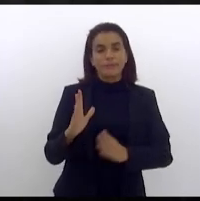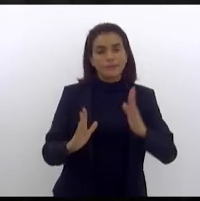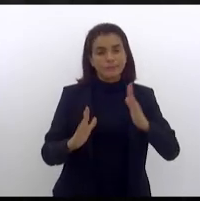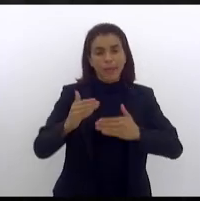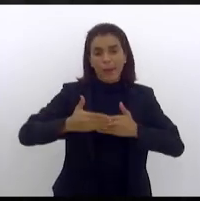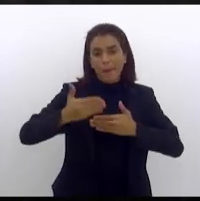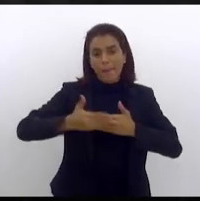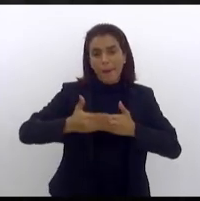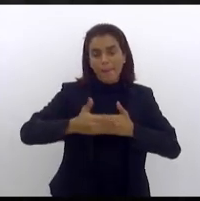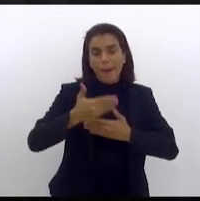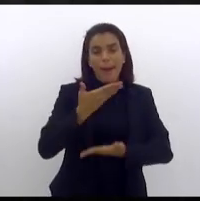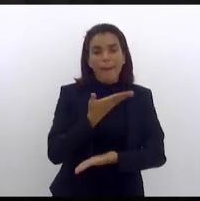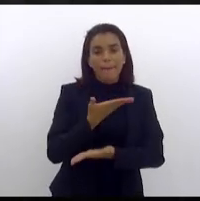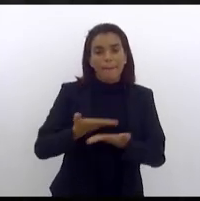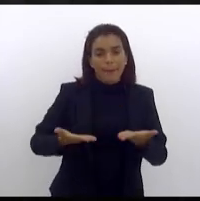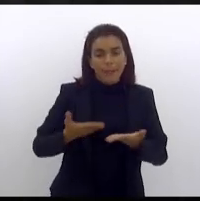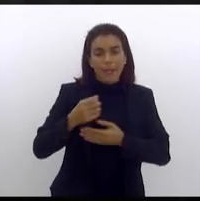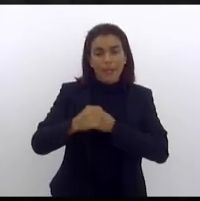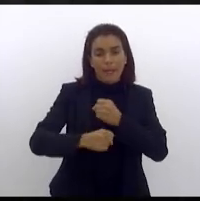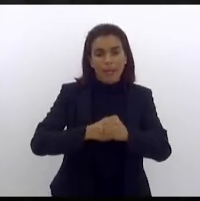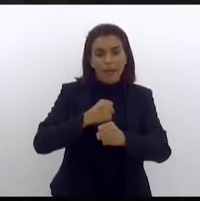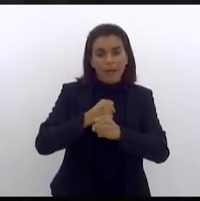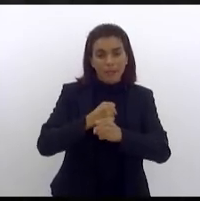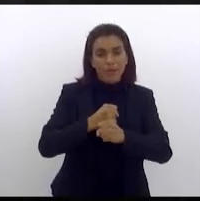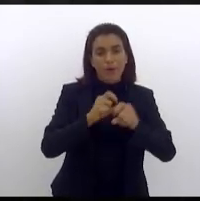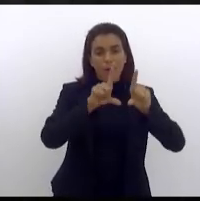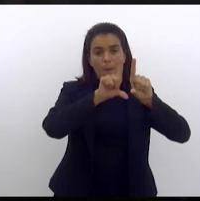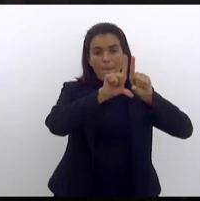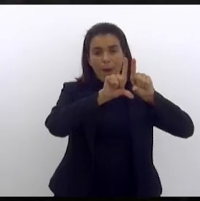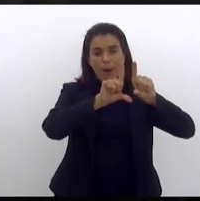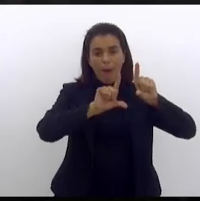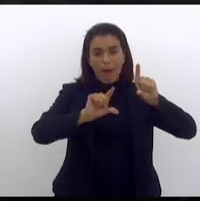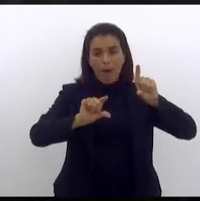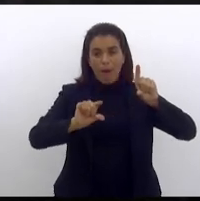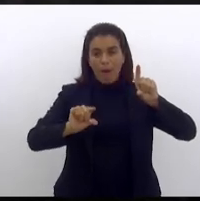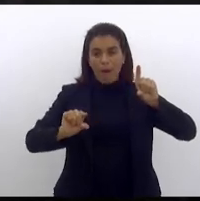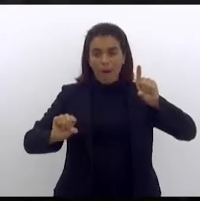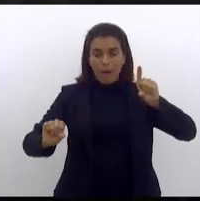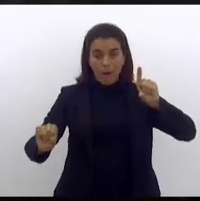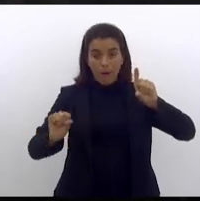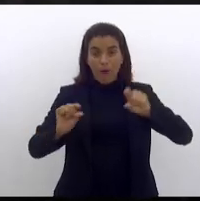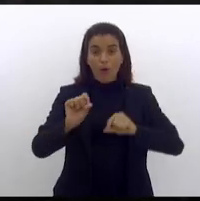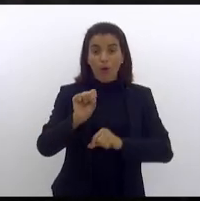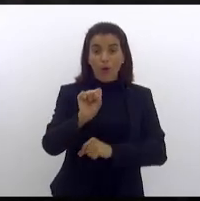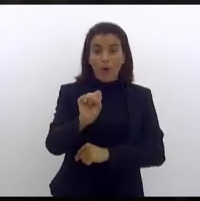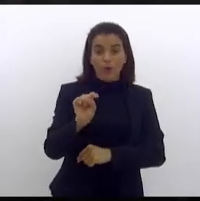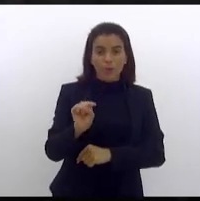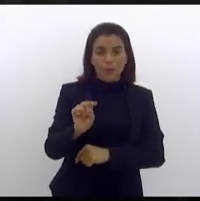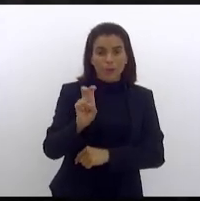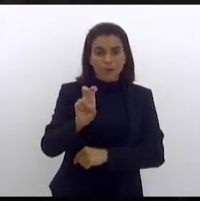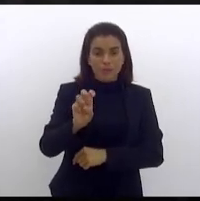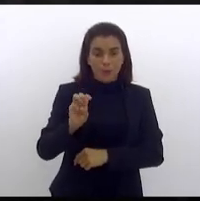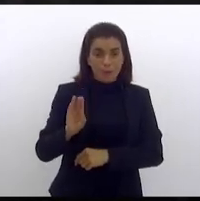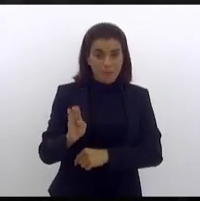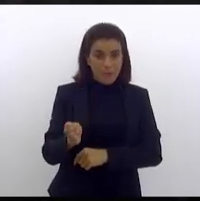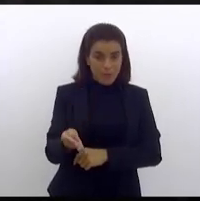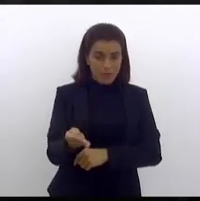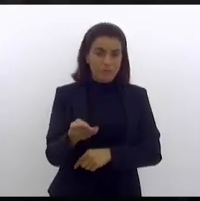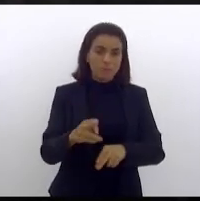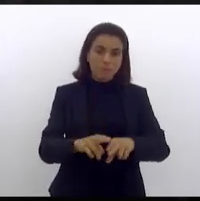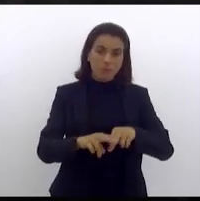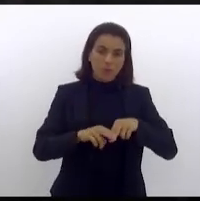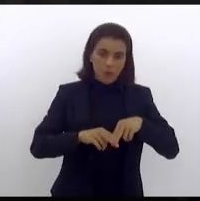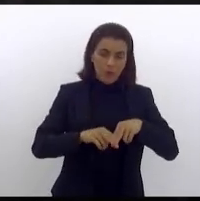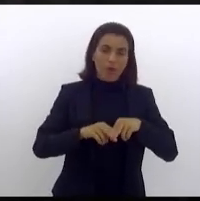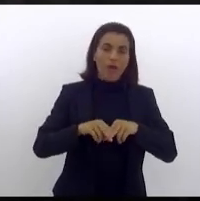perder anualmente na ordem de 8.5 bilhões de reais função da redução